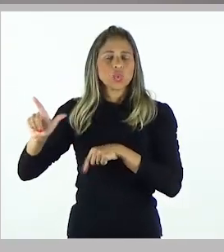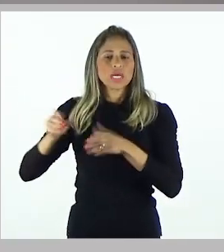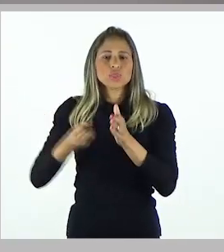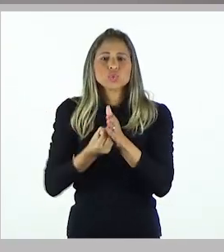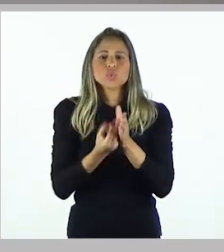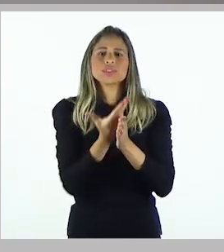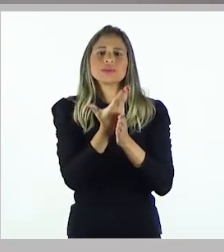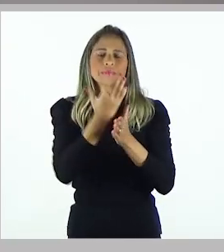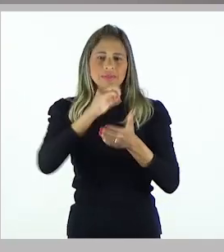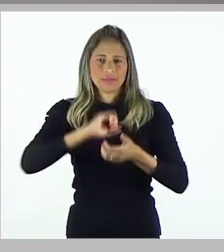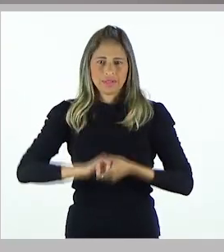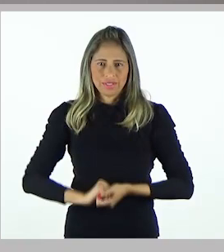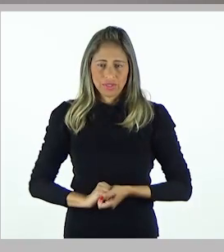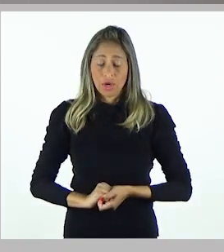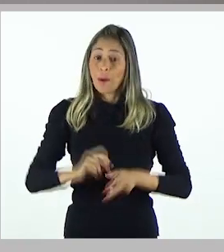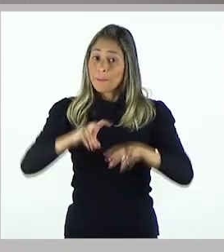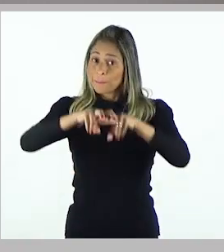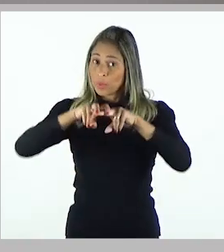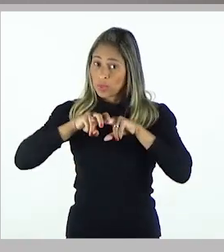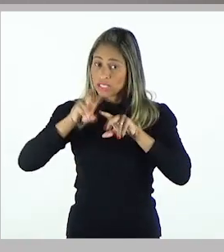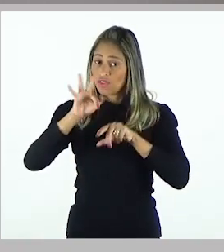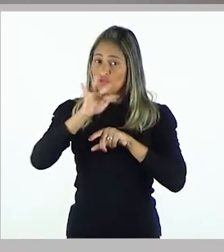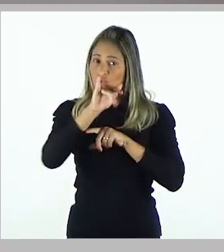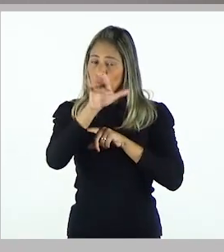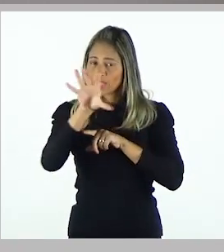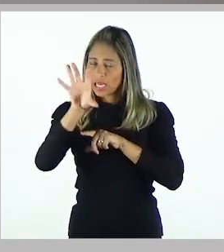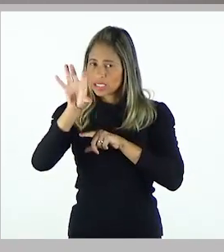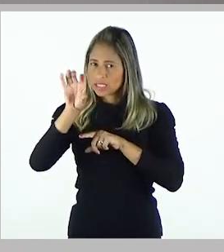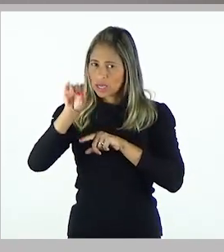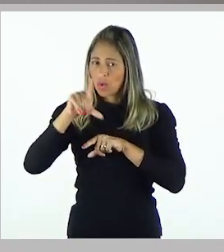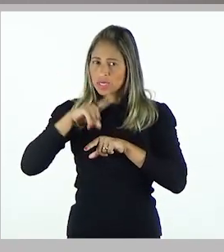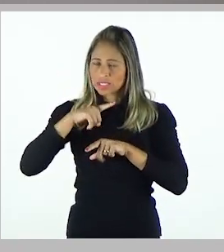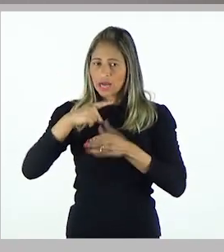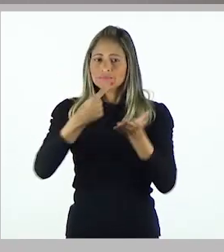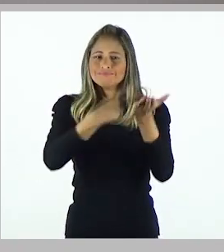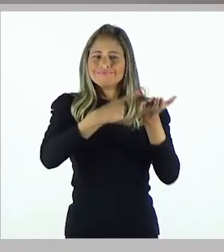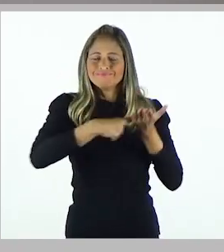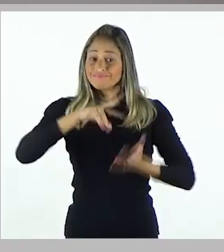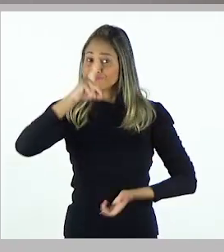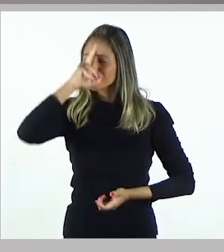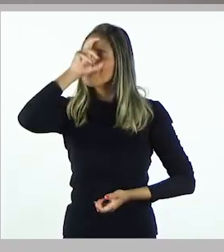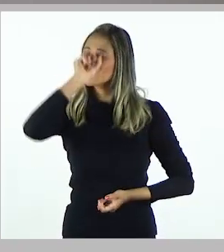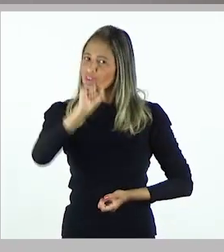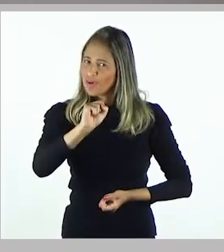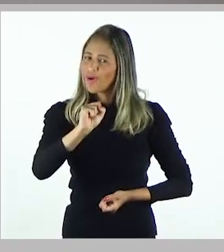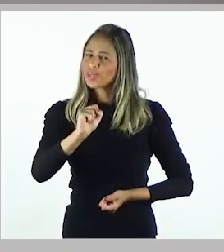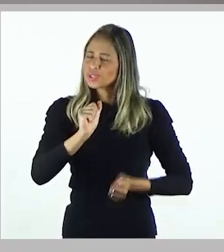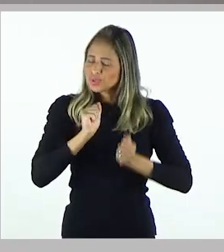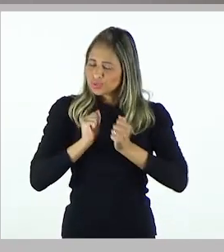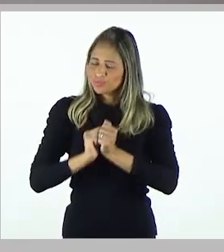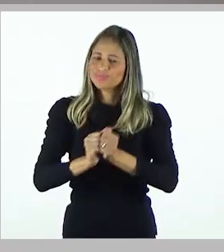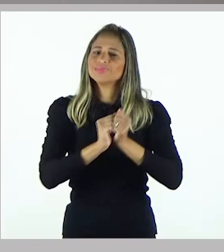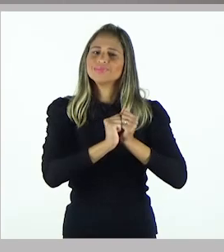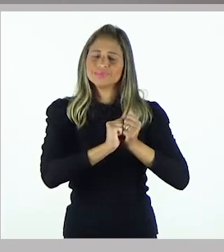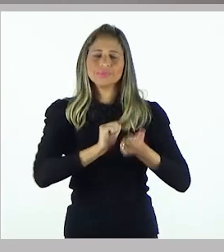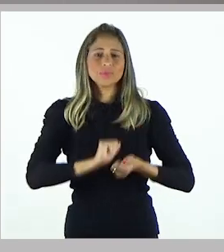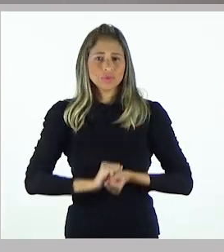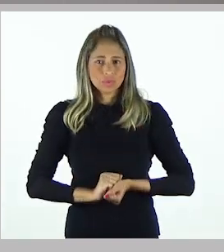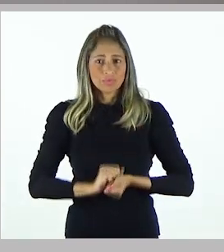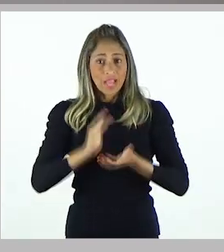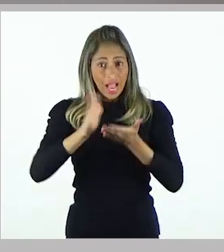e Sustentabilidade. Portanto, a Fundação está comprometida fortemente, né, com